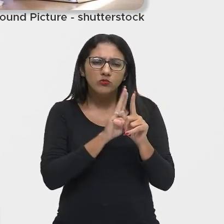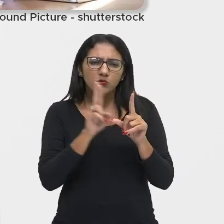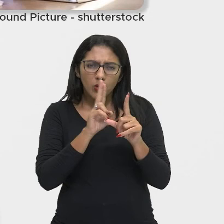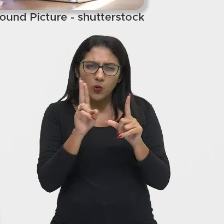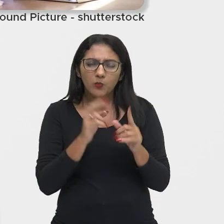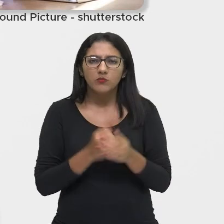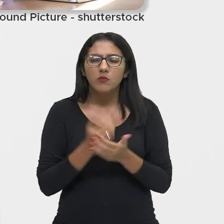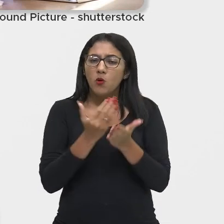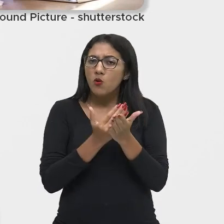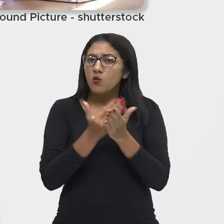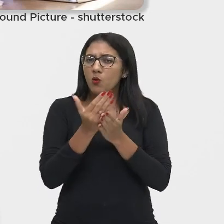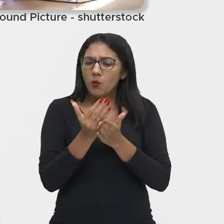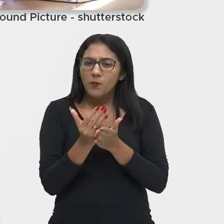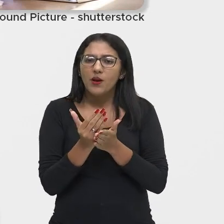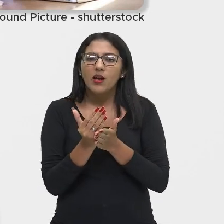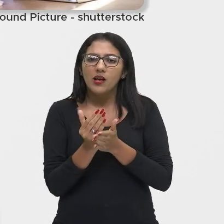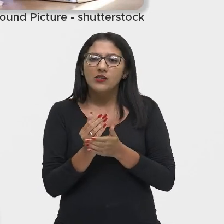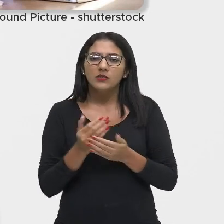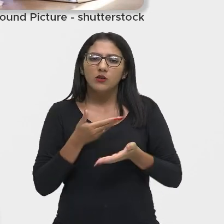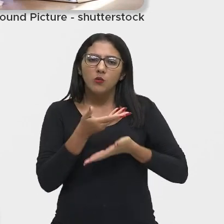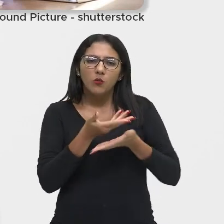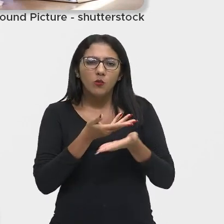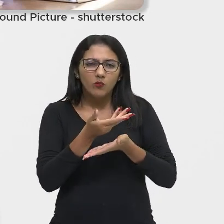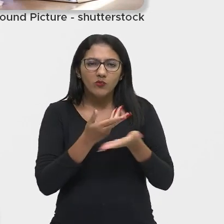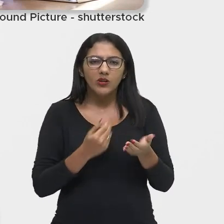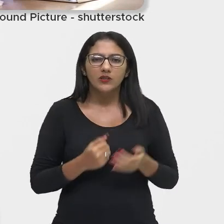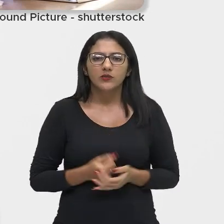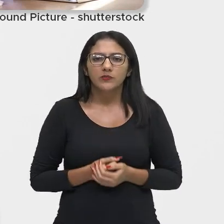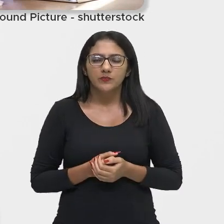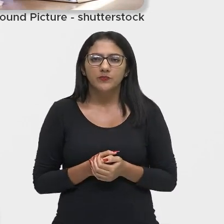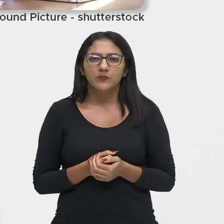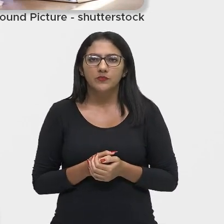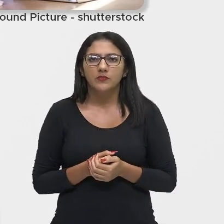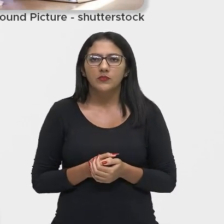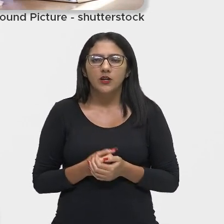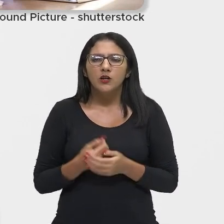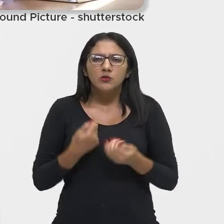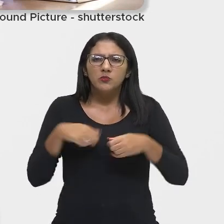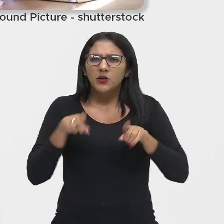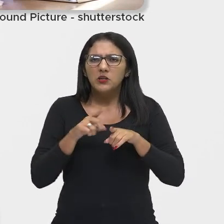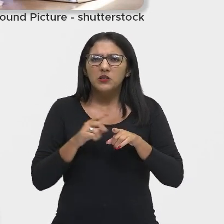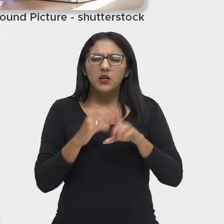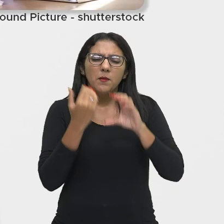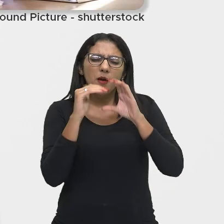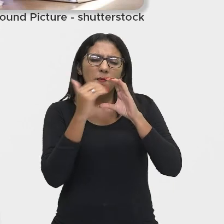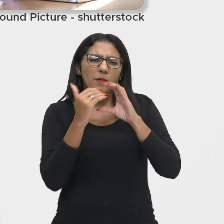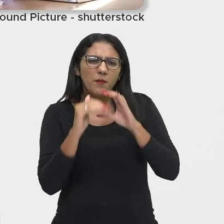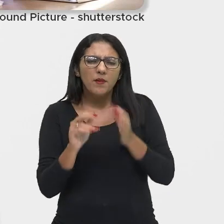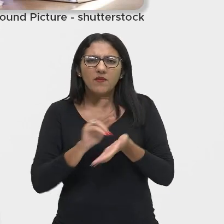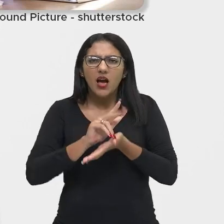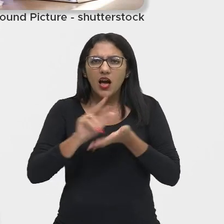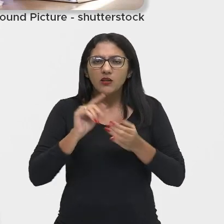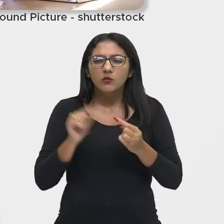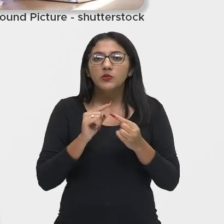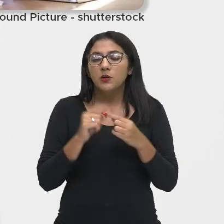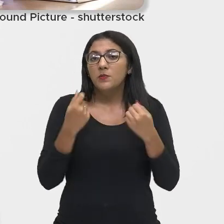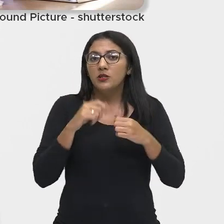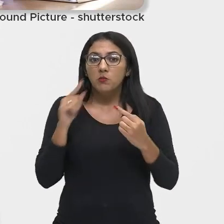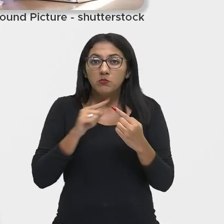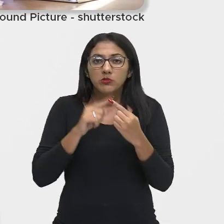o diálogo de maneira cordial e direta, não fazendo muitas cerimônias para chegar ao assunto principal. Seja